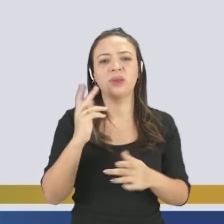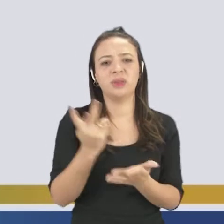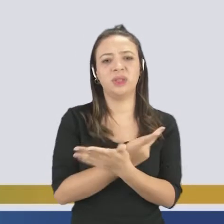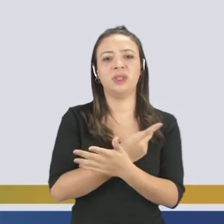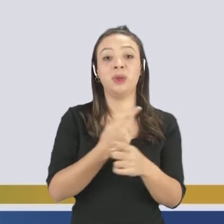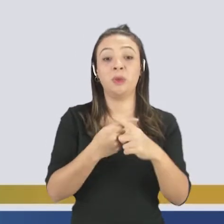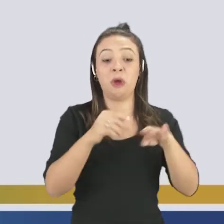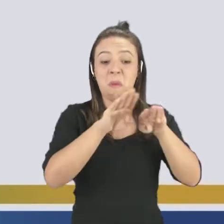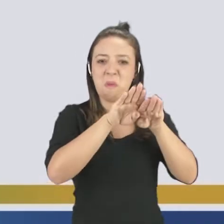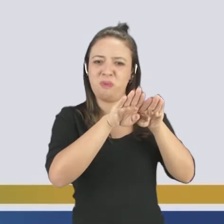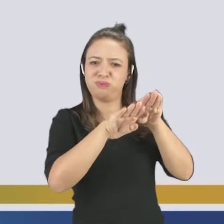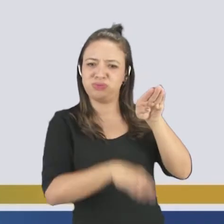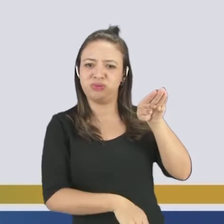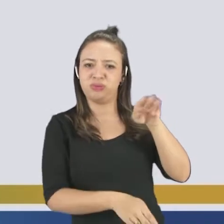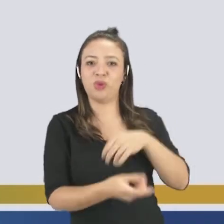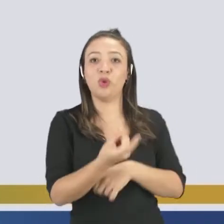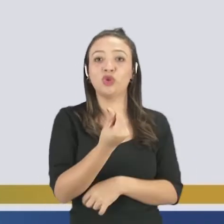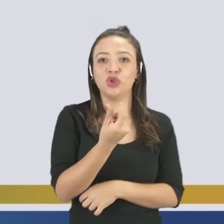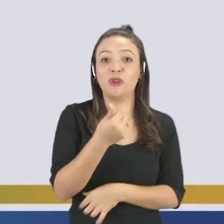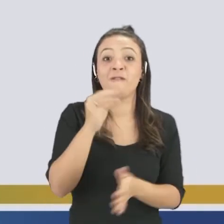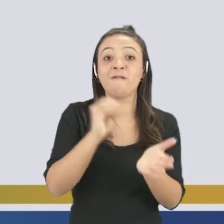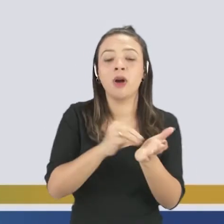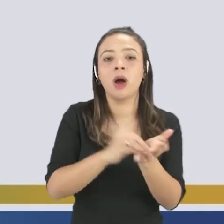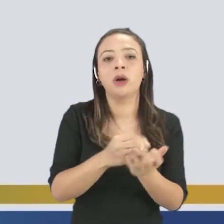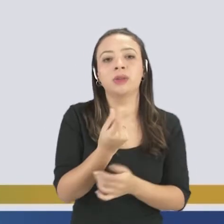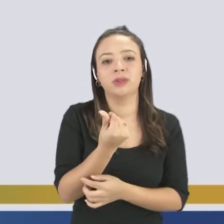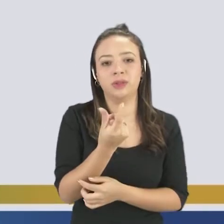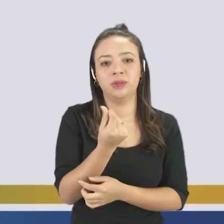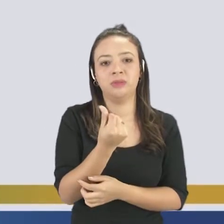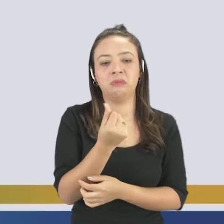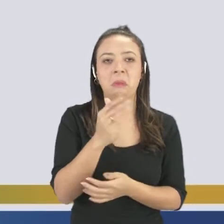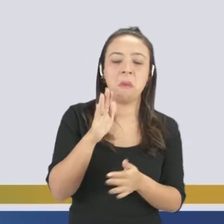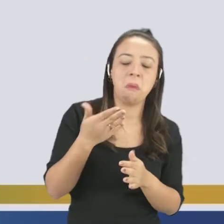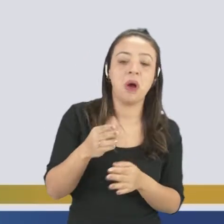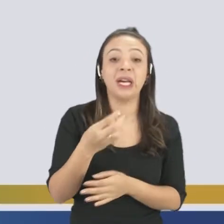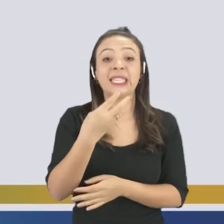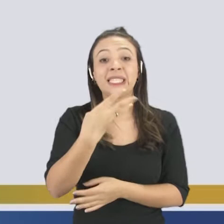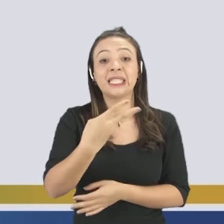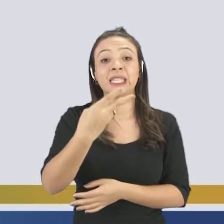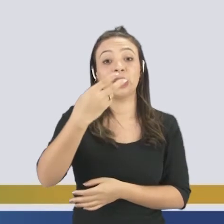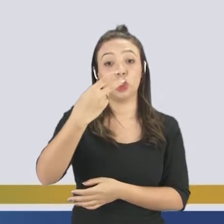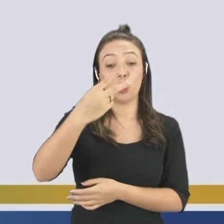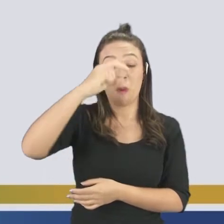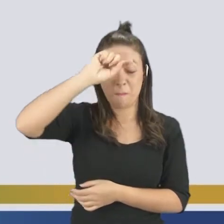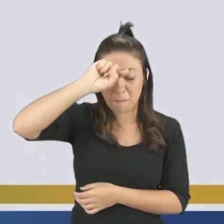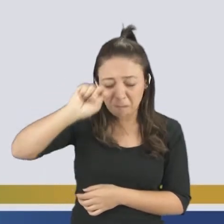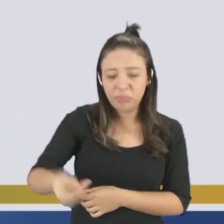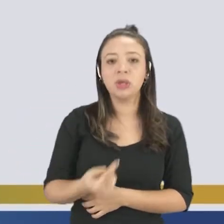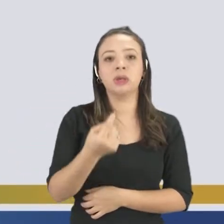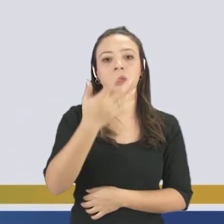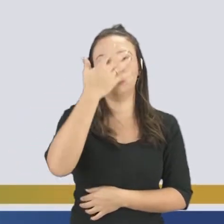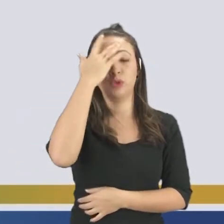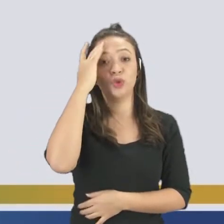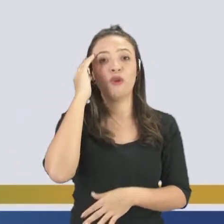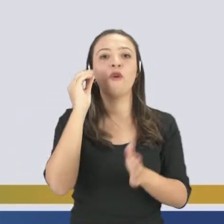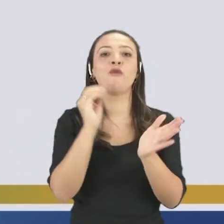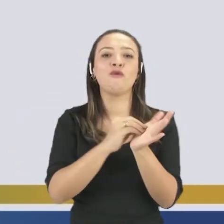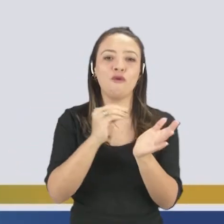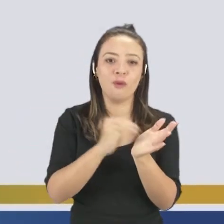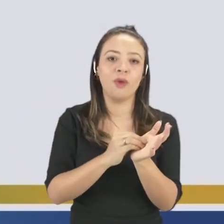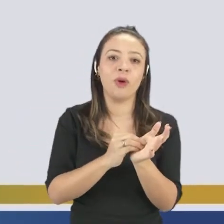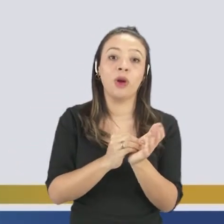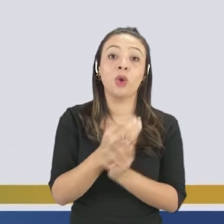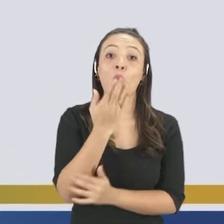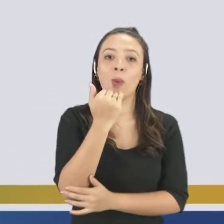renda. A falta de dinheiro faz com que cerca de 32 milhões de pessoas passem fome. Mais de